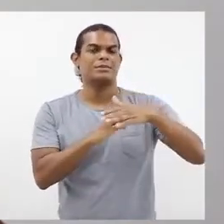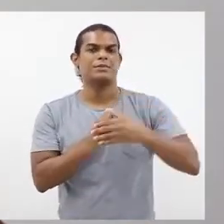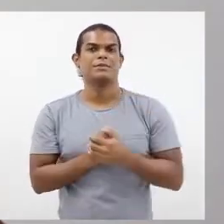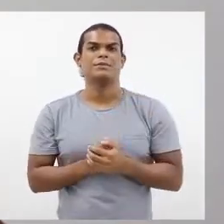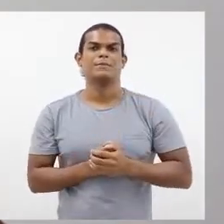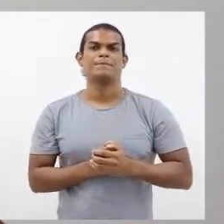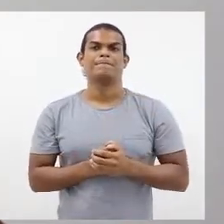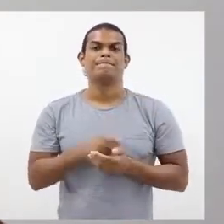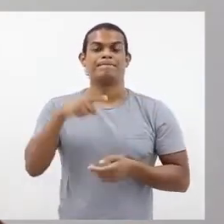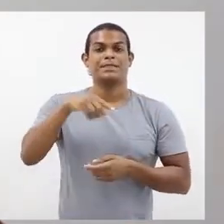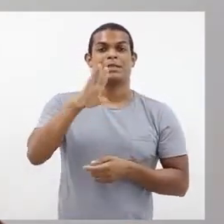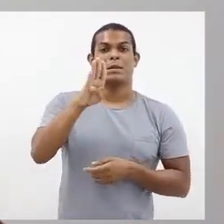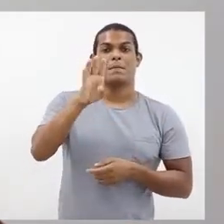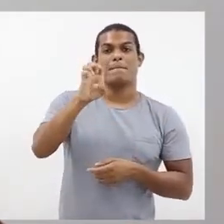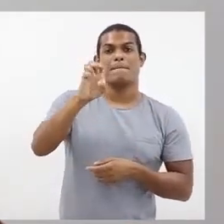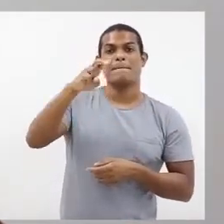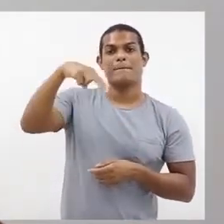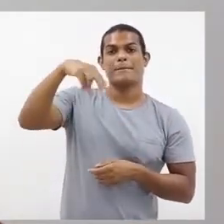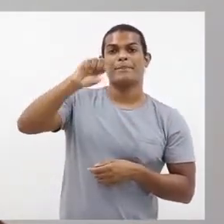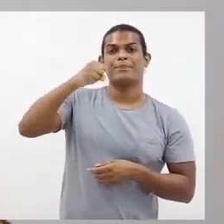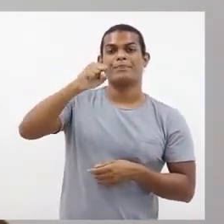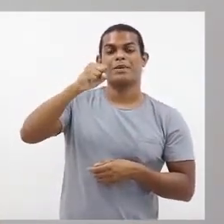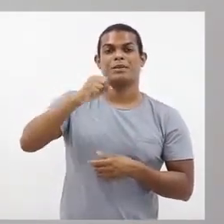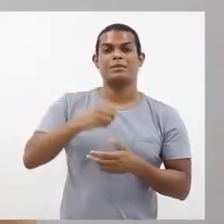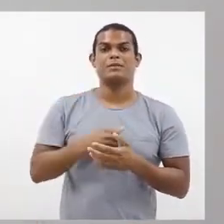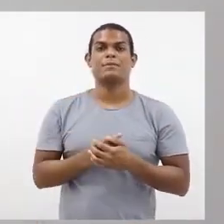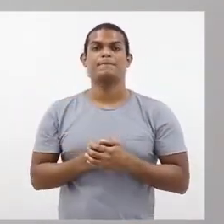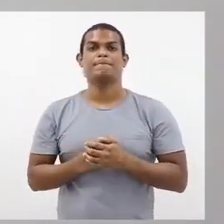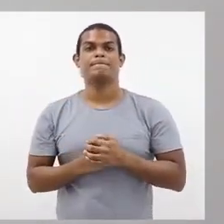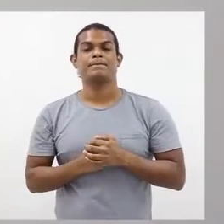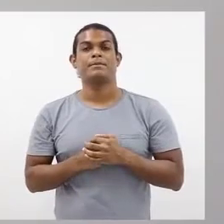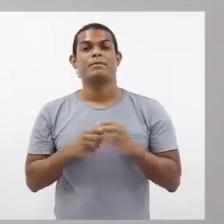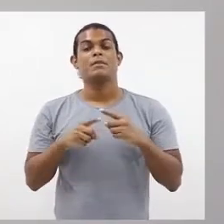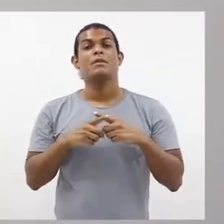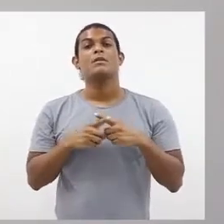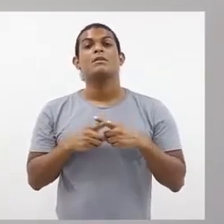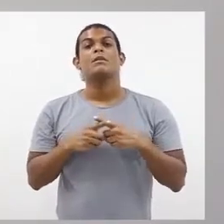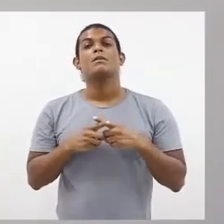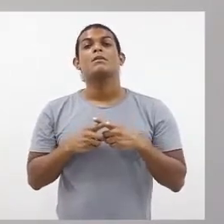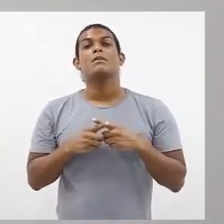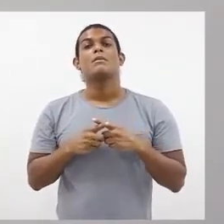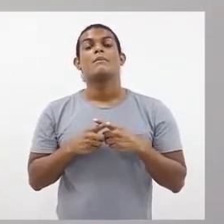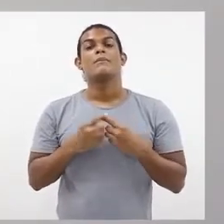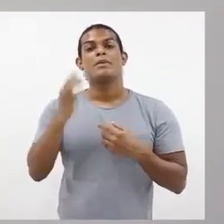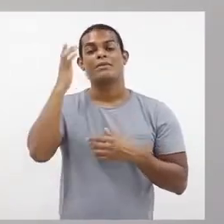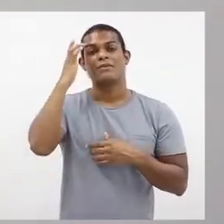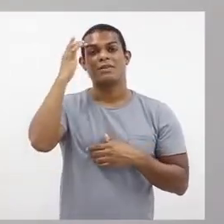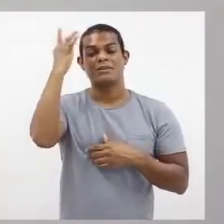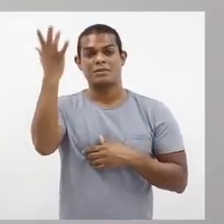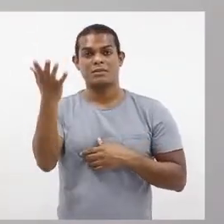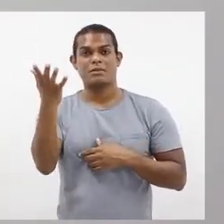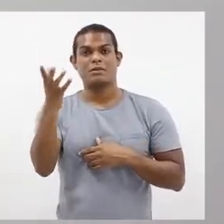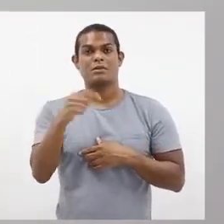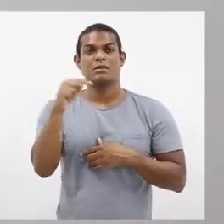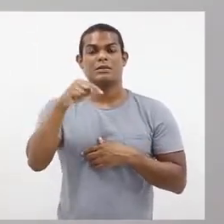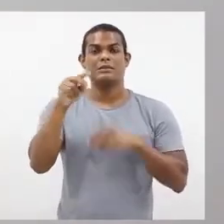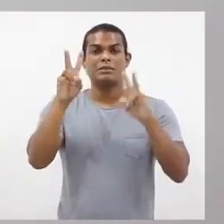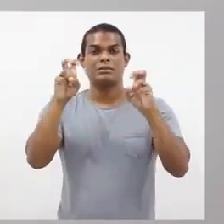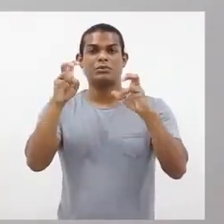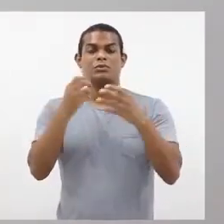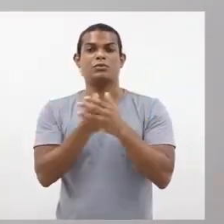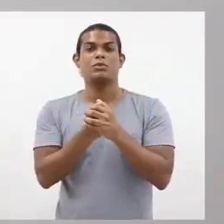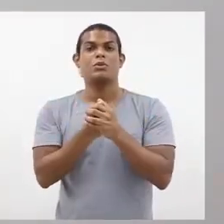gente chama isso de bens intangíveis, ok? Mas para facilitar a nossa vida, quando a gente pensa